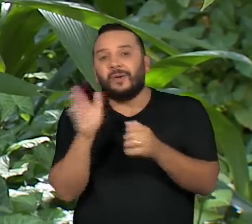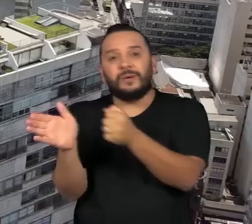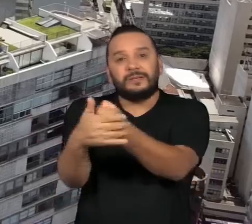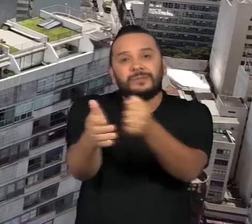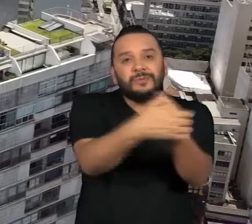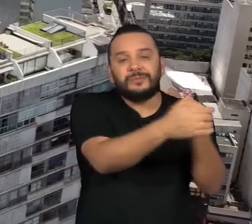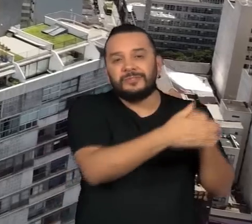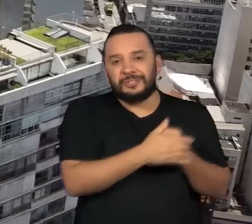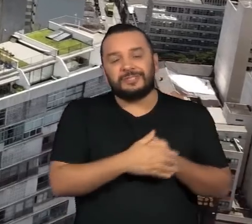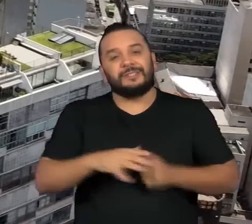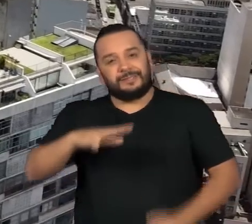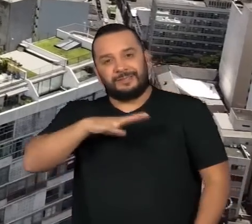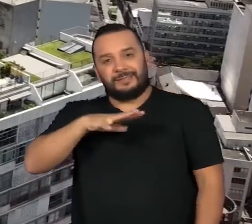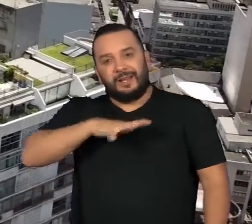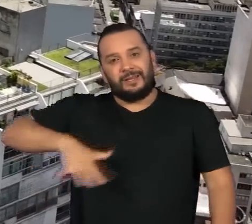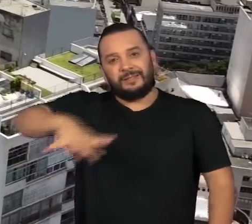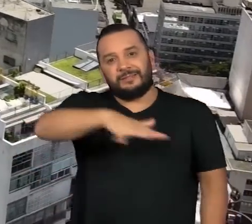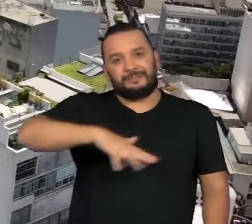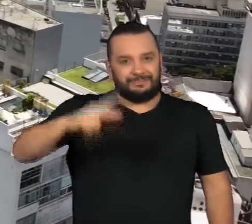metrópoles.